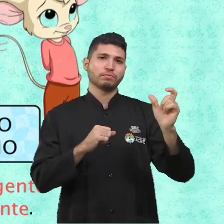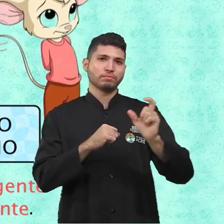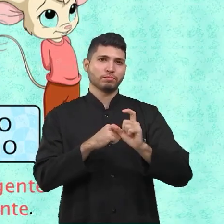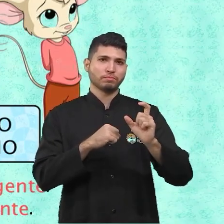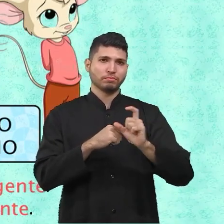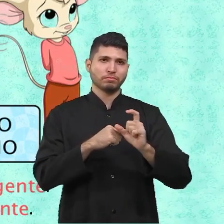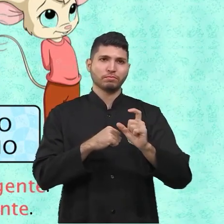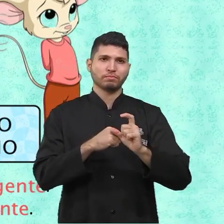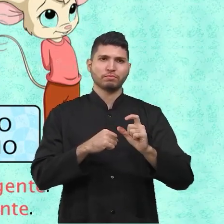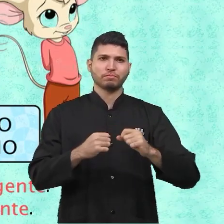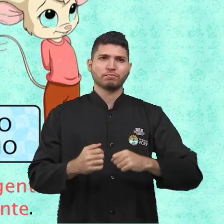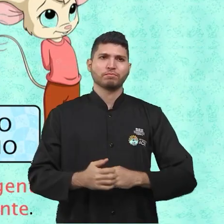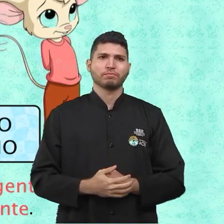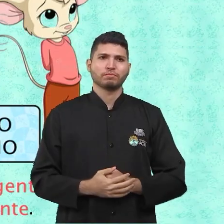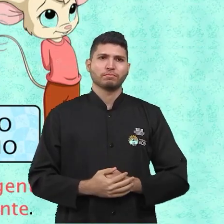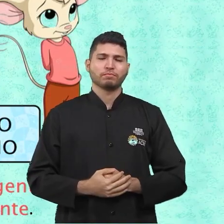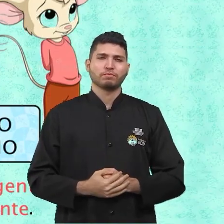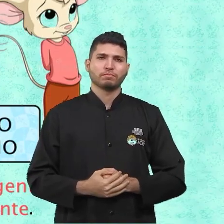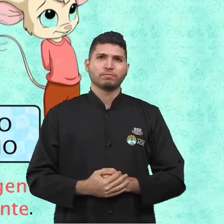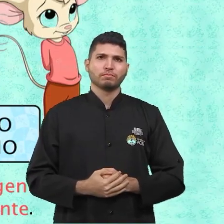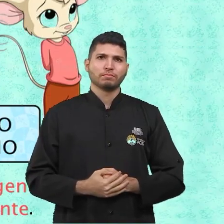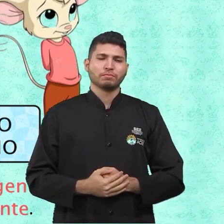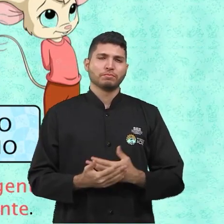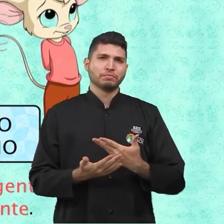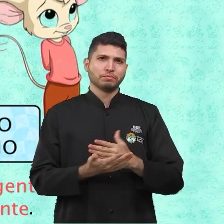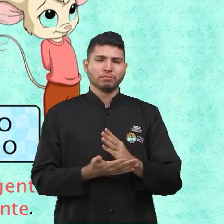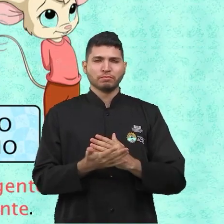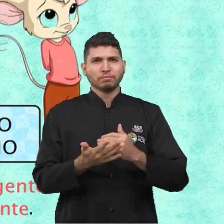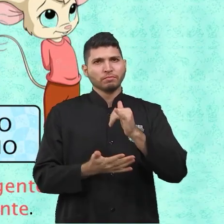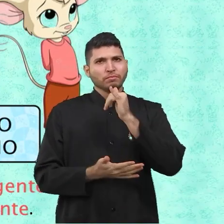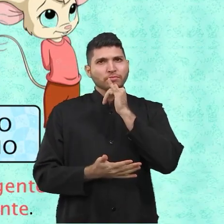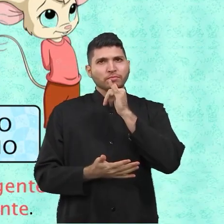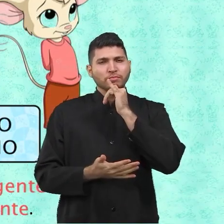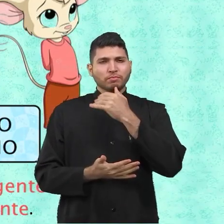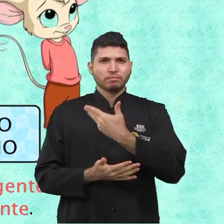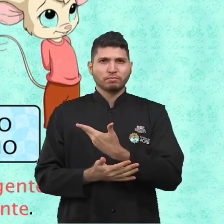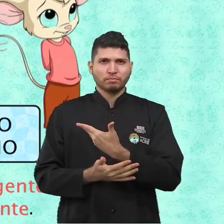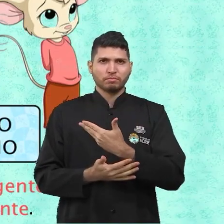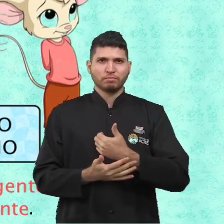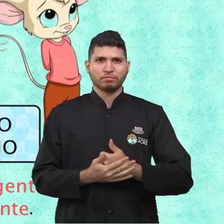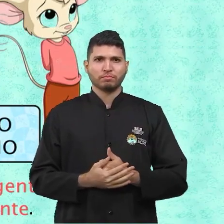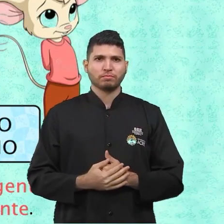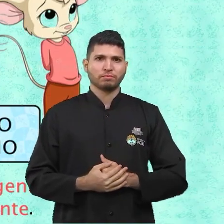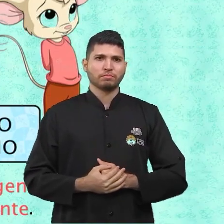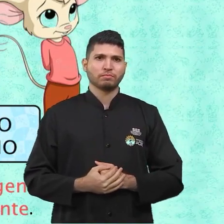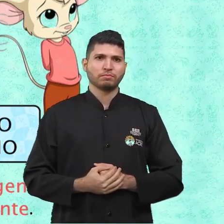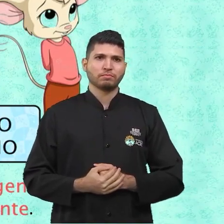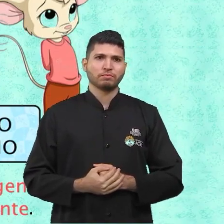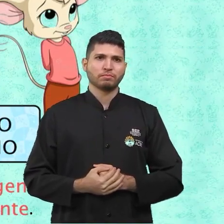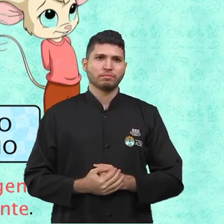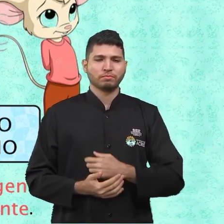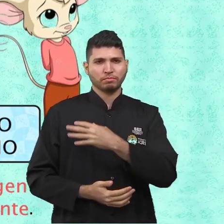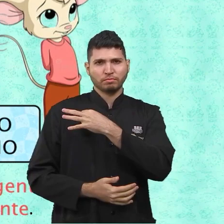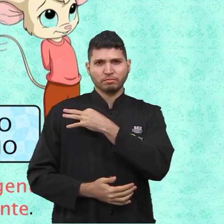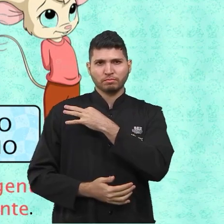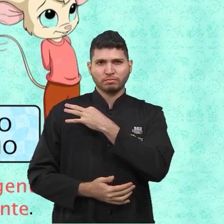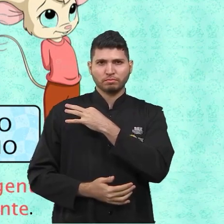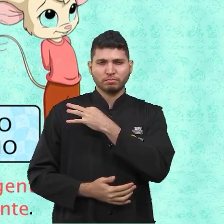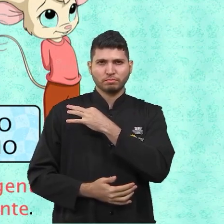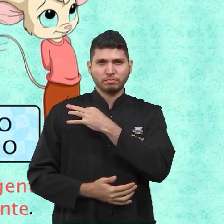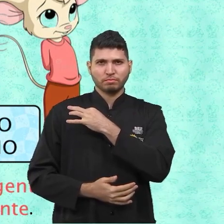Né? E aí, nós temos alguns exemplos. Por exemplo, olha aqui la camiseta es